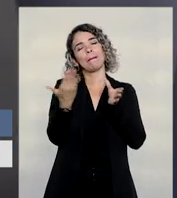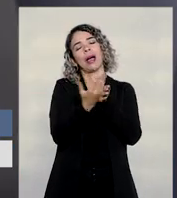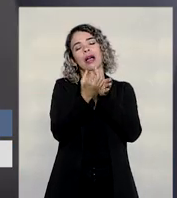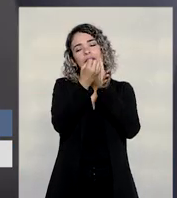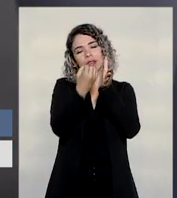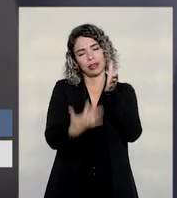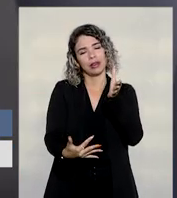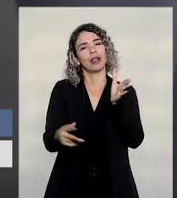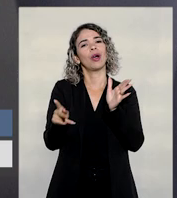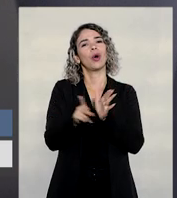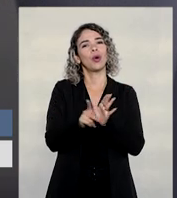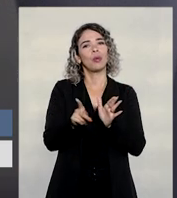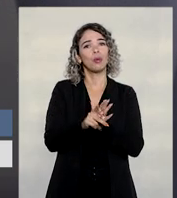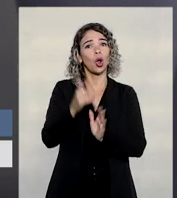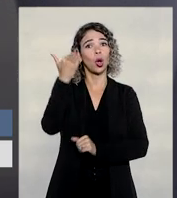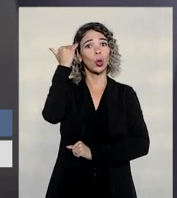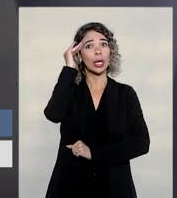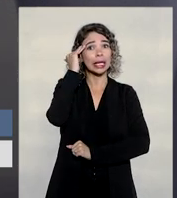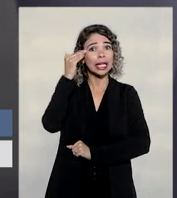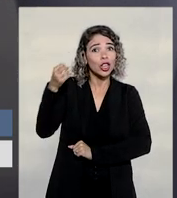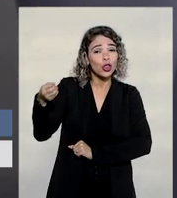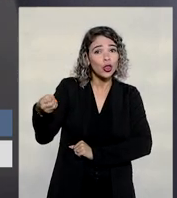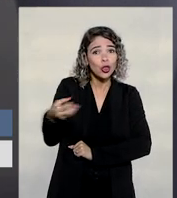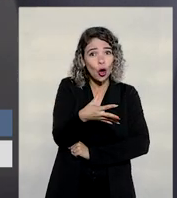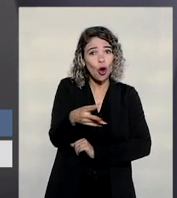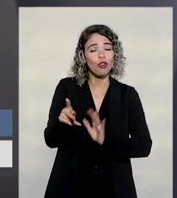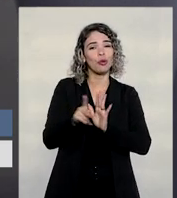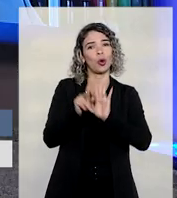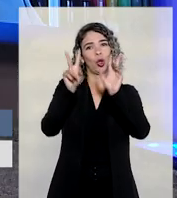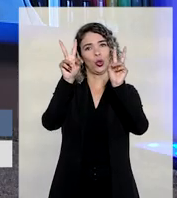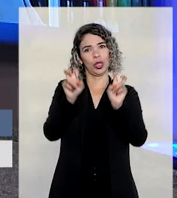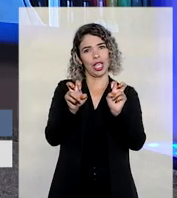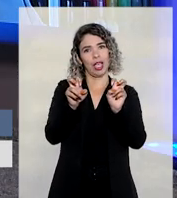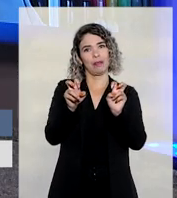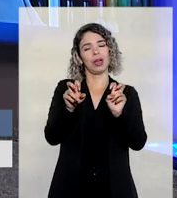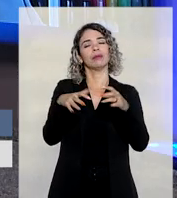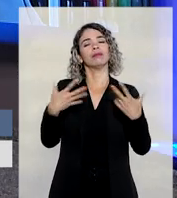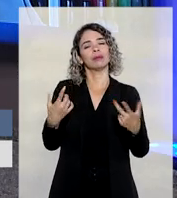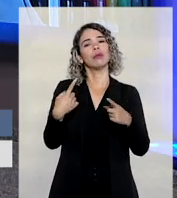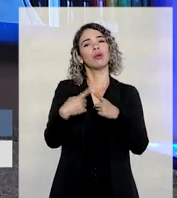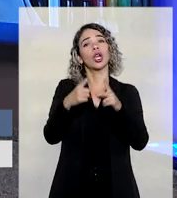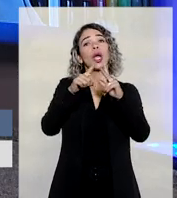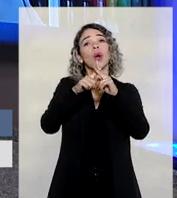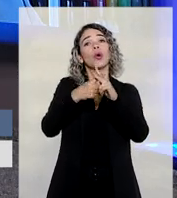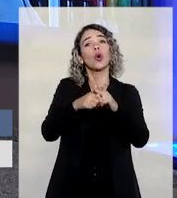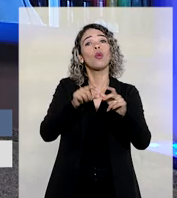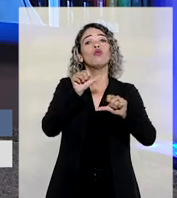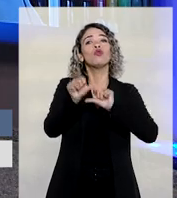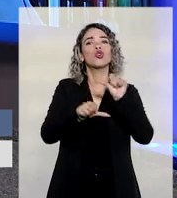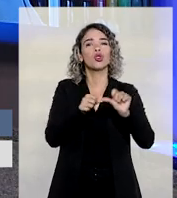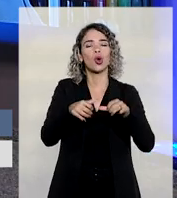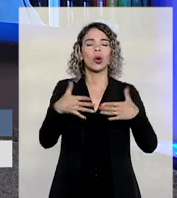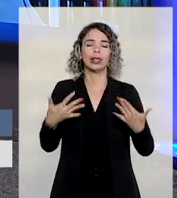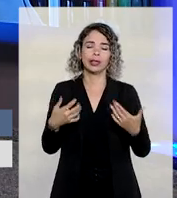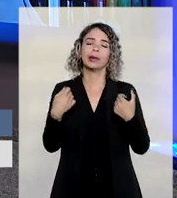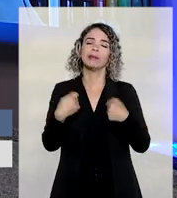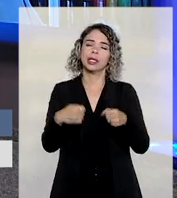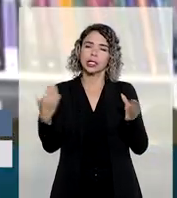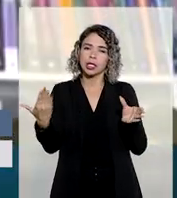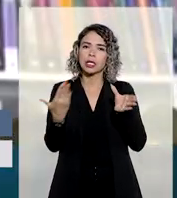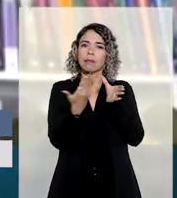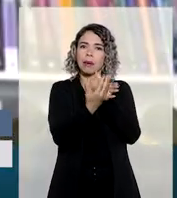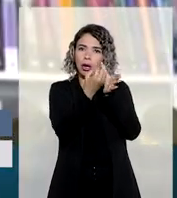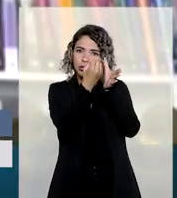declaração para então trazer esse novo entendimento, viabilizando aí então a correção dessa também omissão, porque não deixa de ser também uma